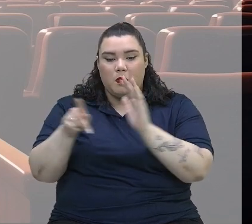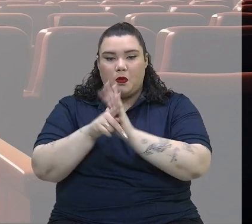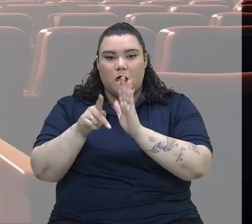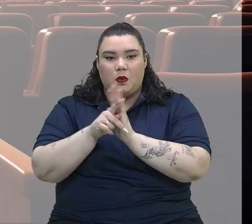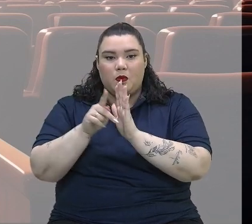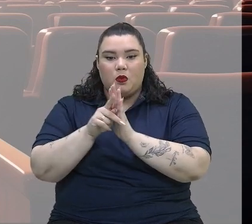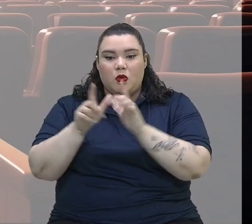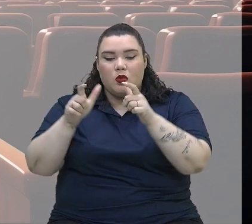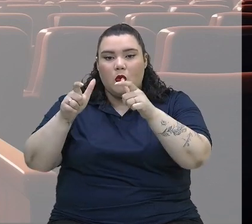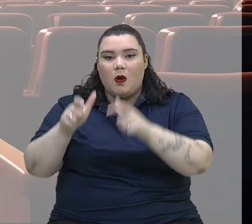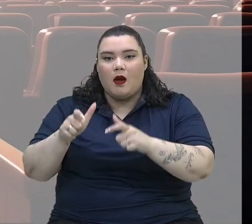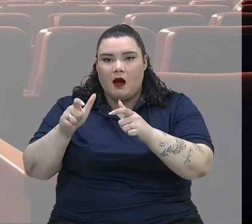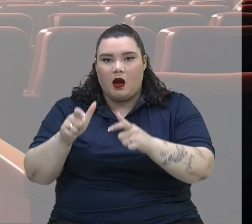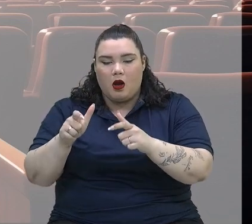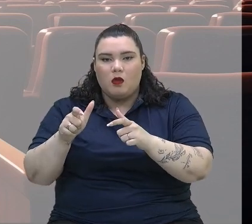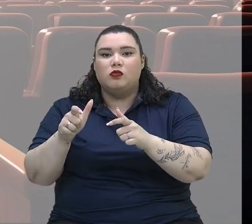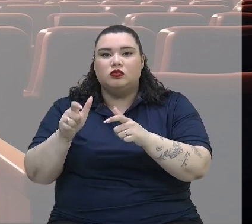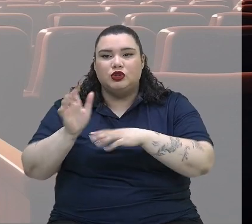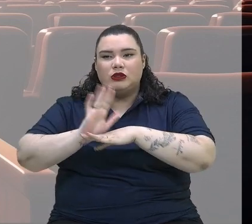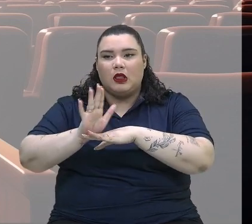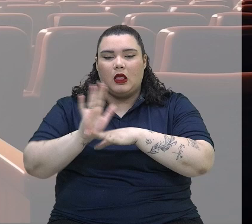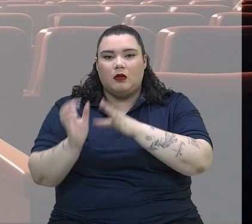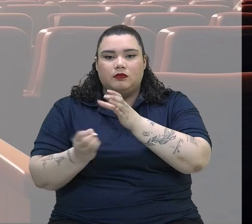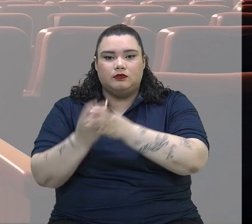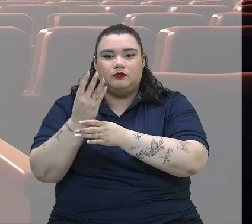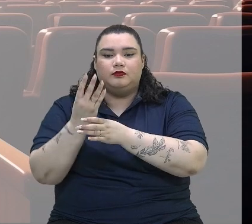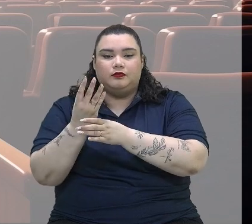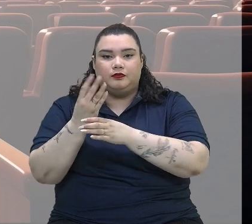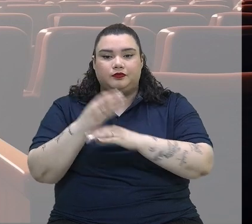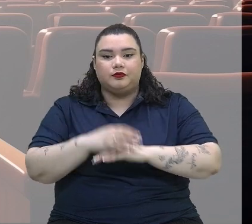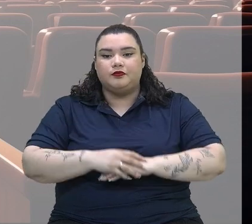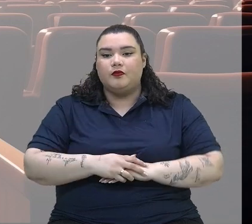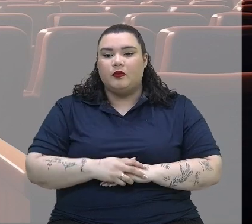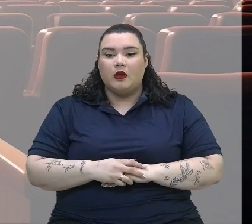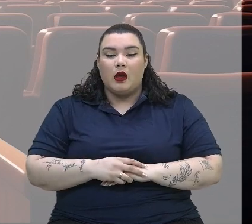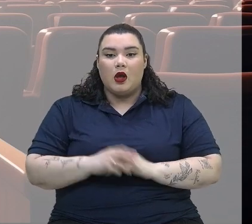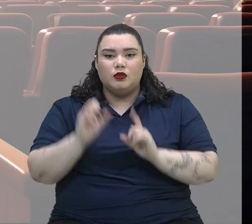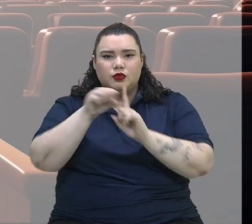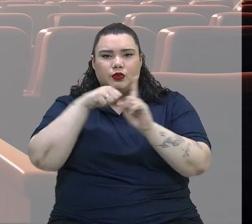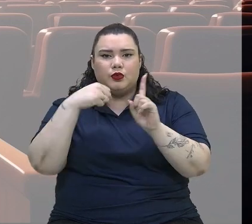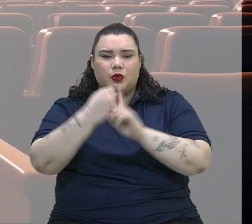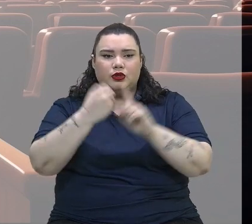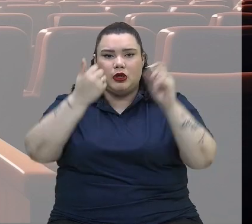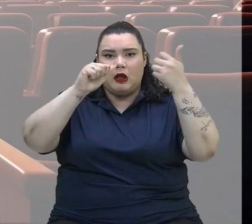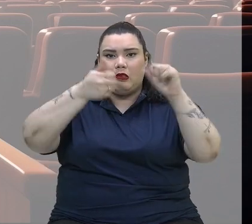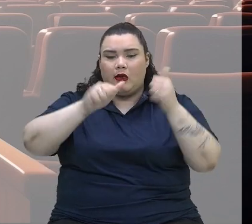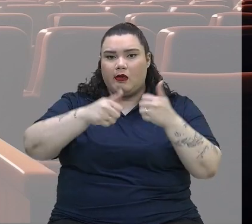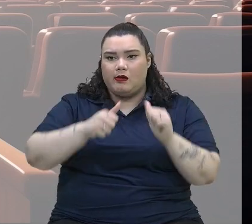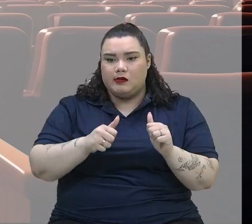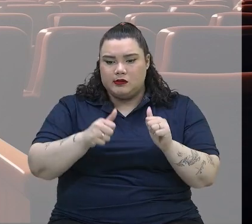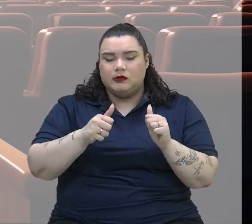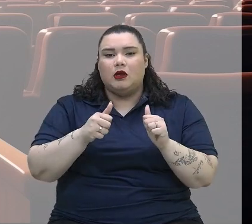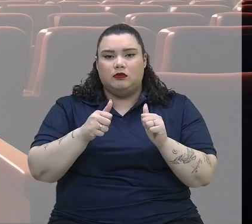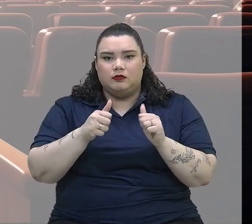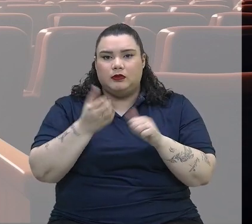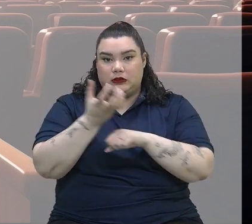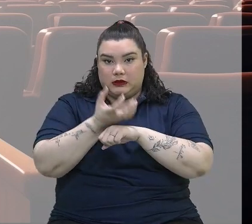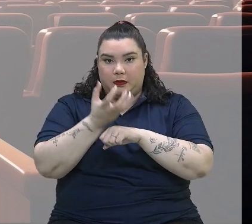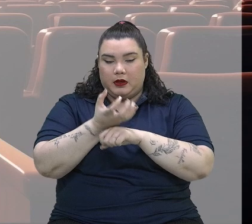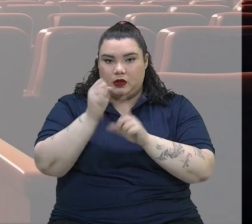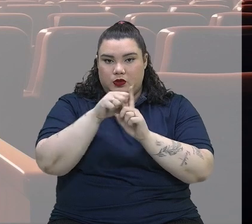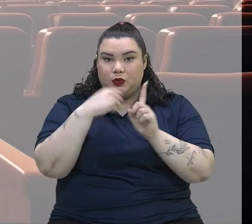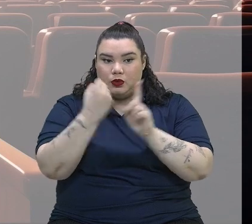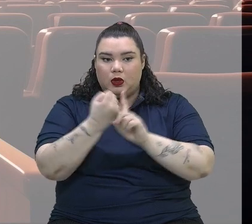indústria. E a sociologia, como observa a sociedade e busca perceber esses movimentos